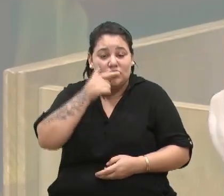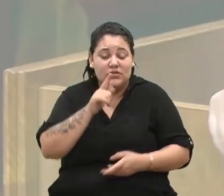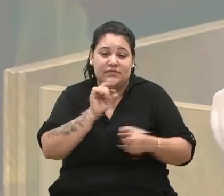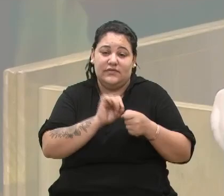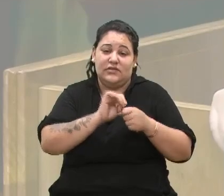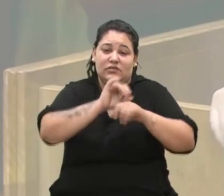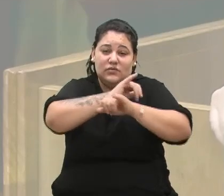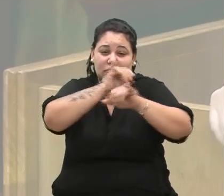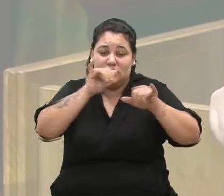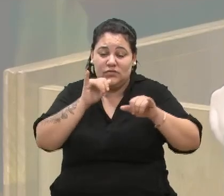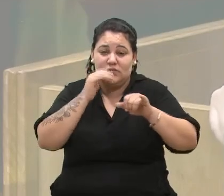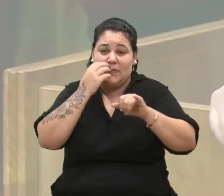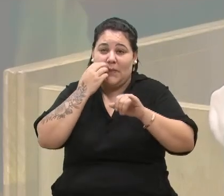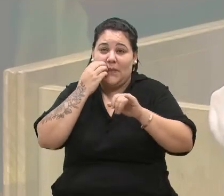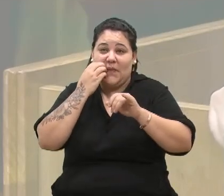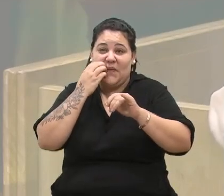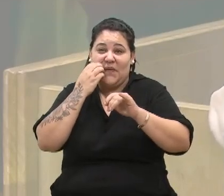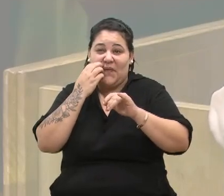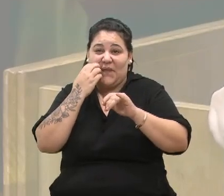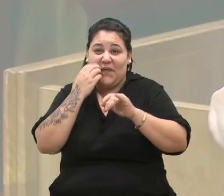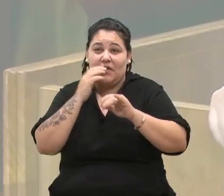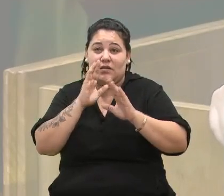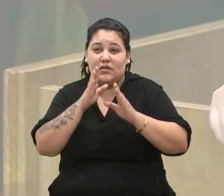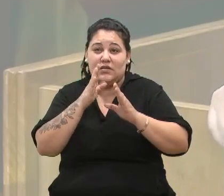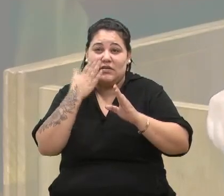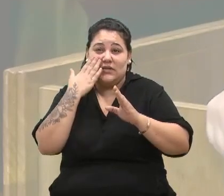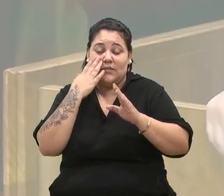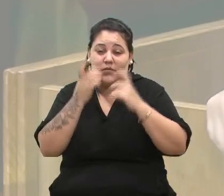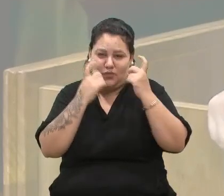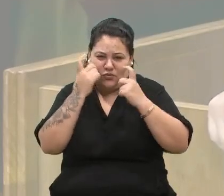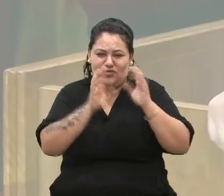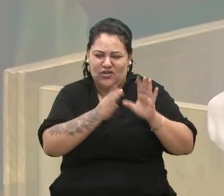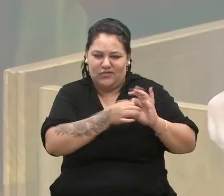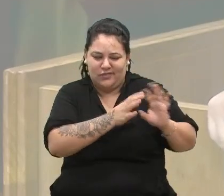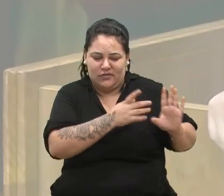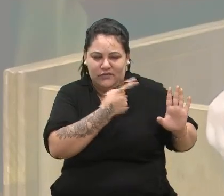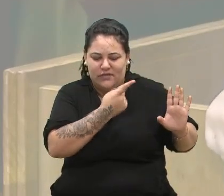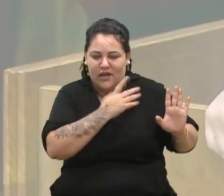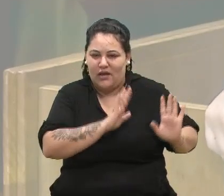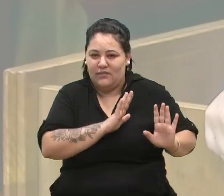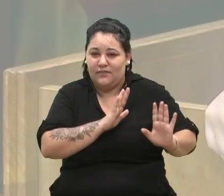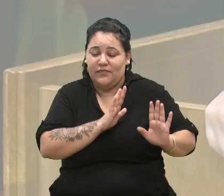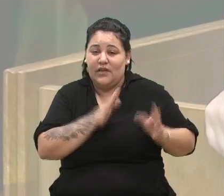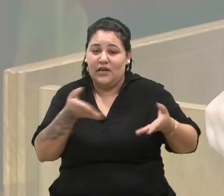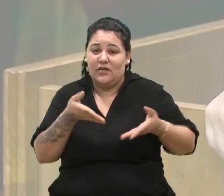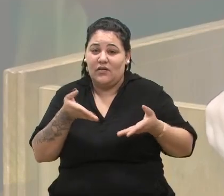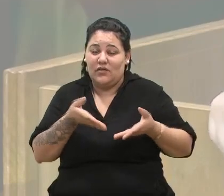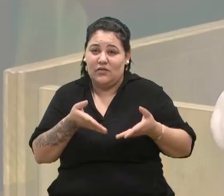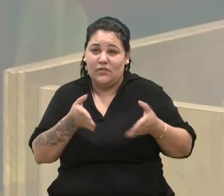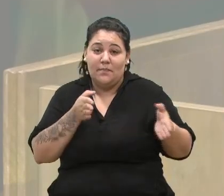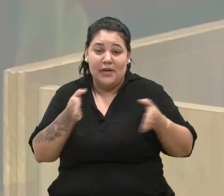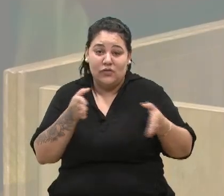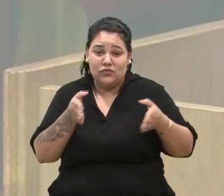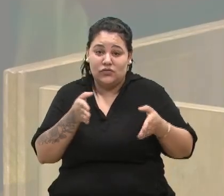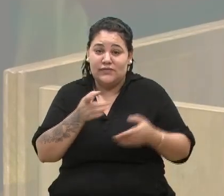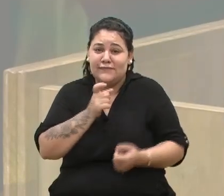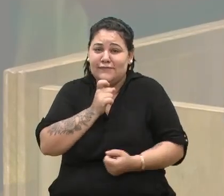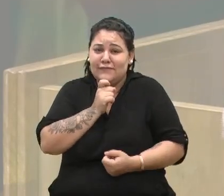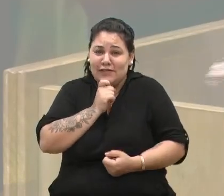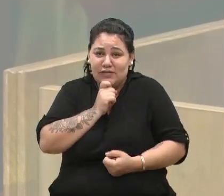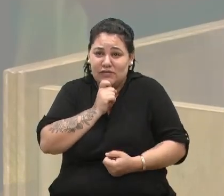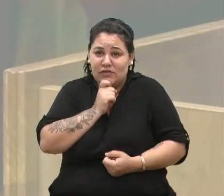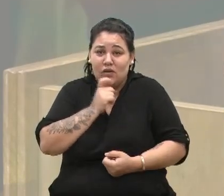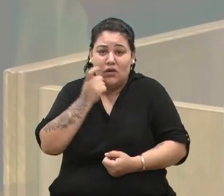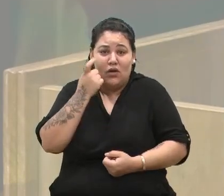campanha. Sabe por que mais me preocupa? Eu já dou a parte para vocês, colegas. É que nós estamos chegando num período de inverno. Olha o tempo como é que